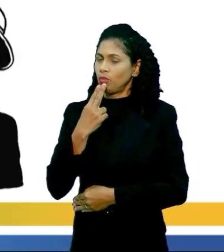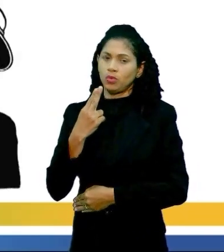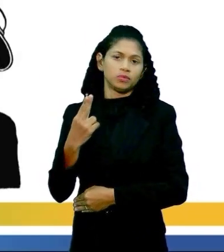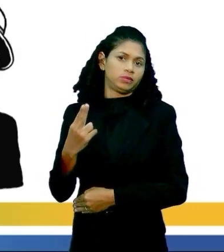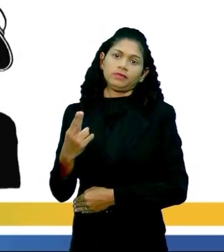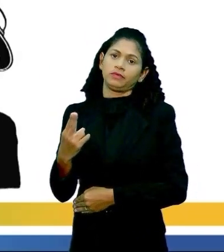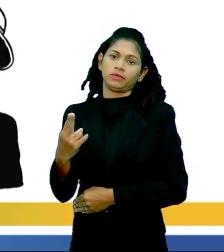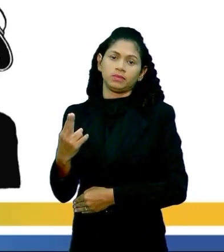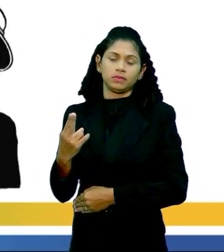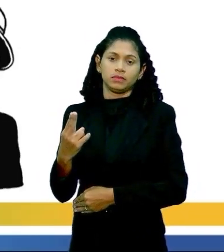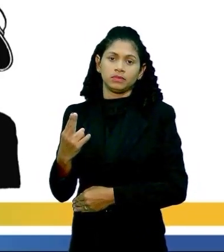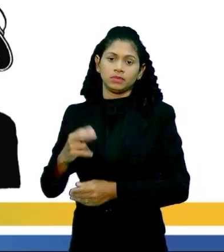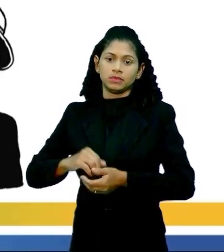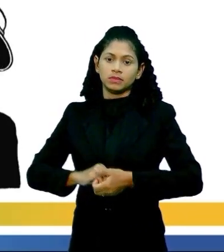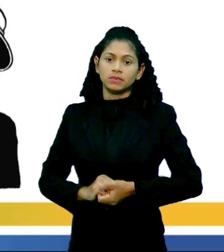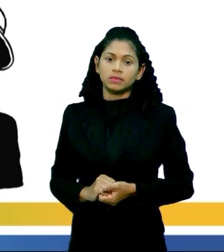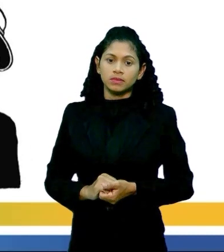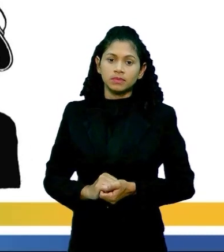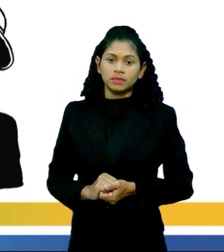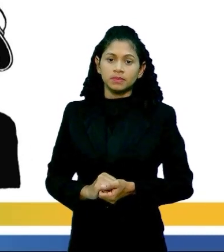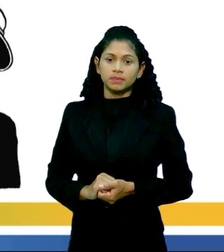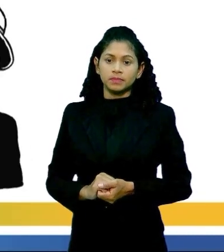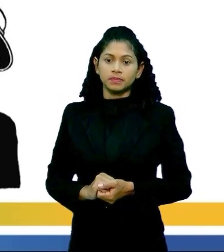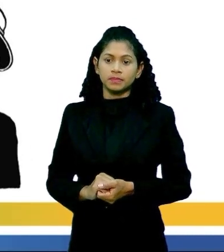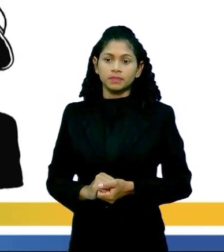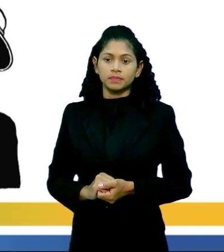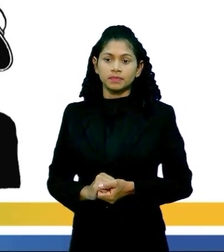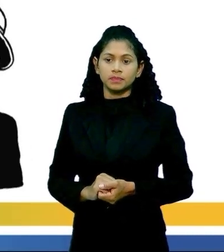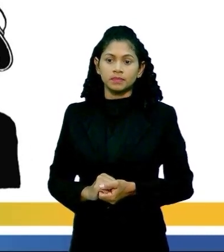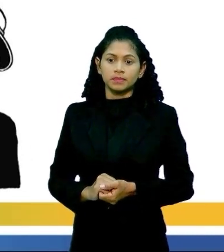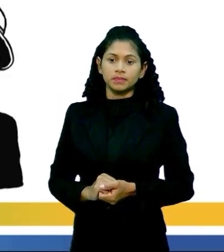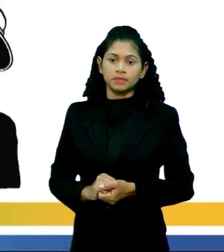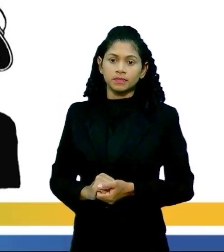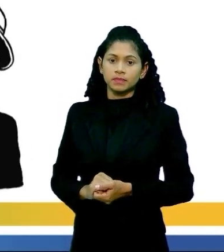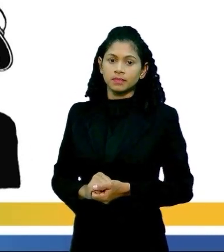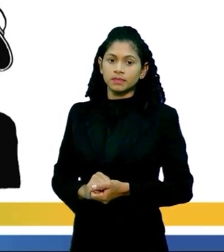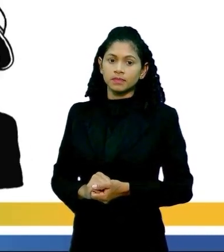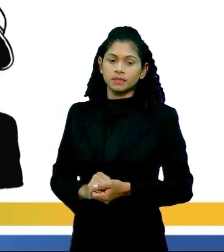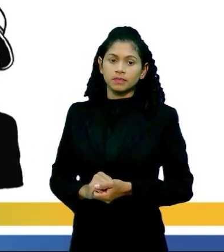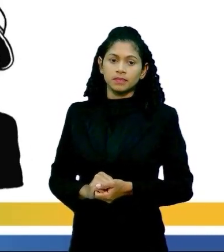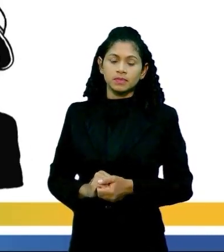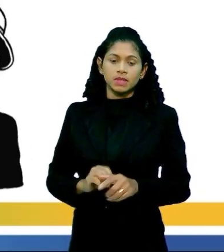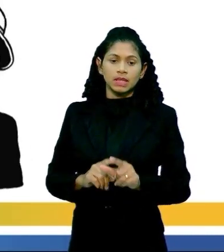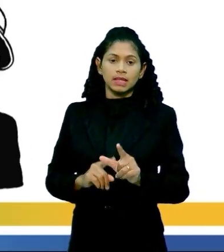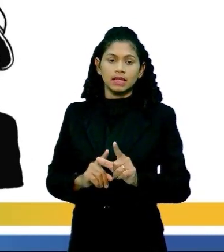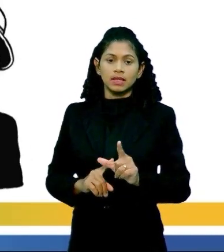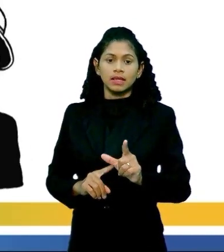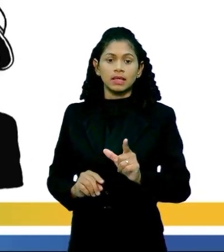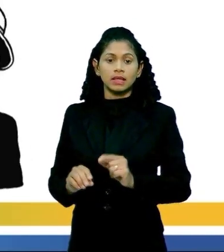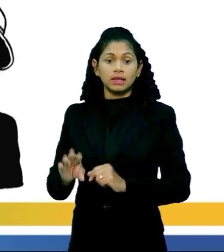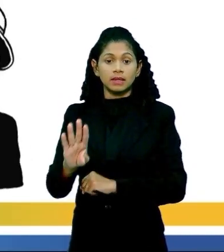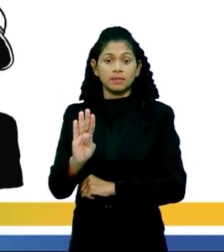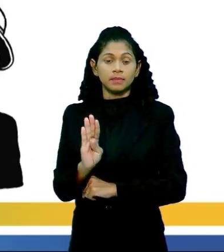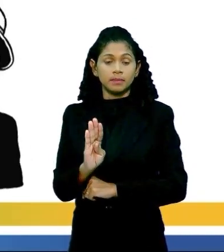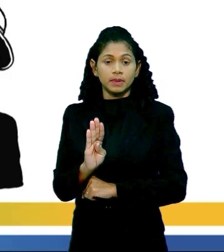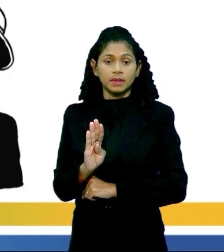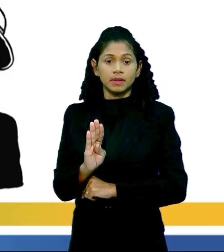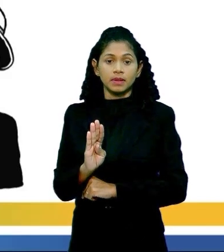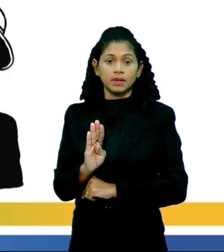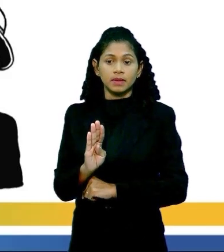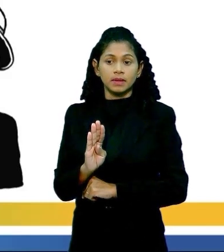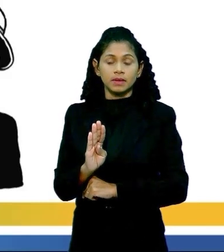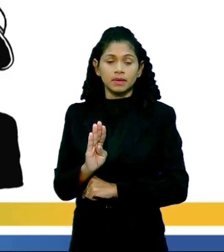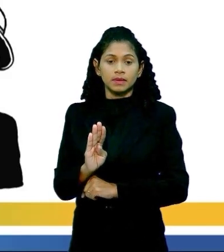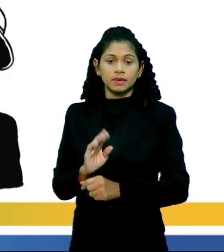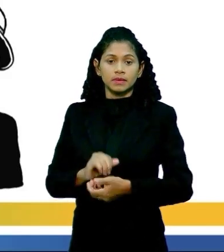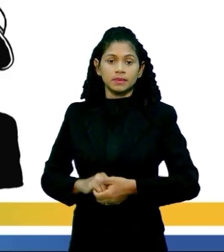né? Então não pode ser aí uma proibição, né? E aí se vocês continuarem a leitura aí, né,